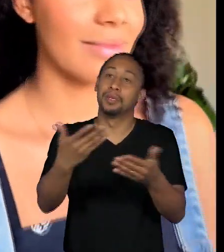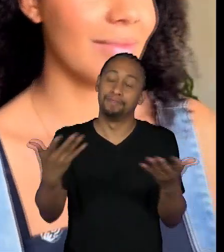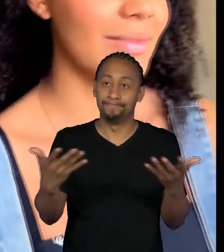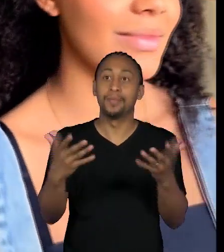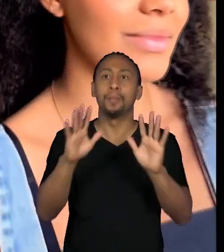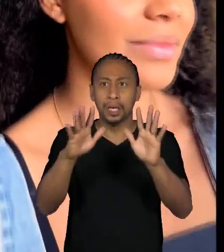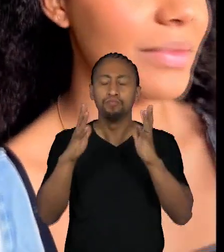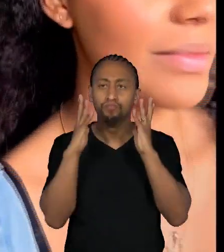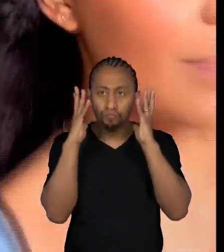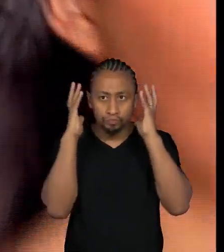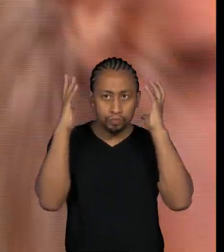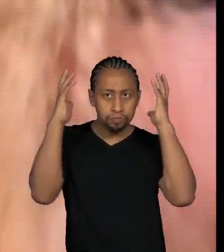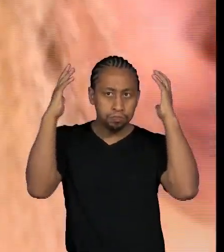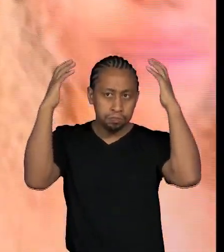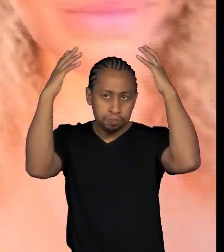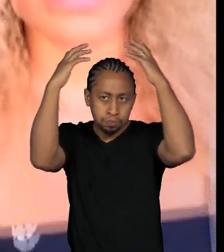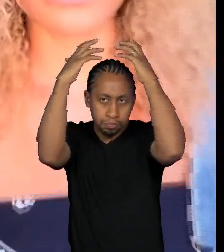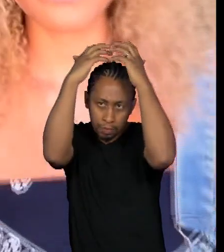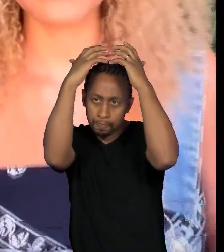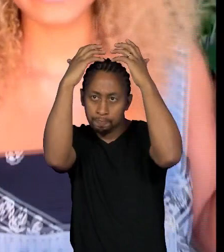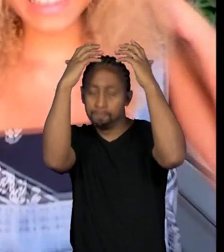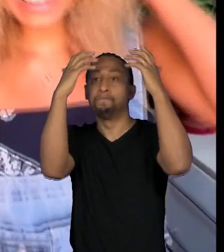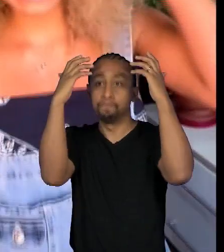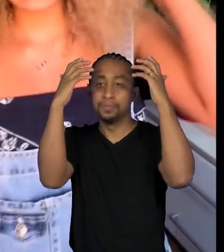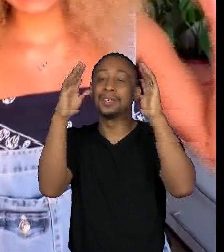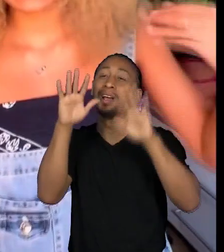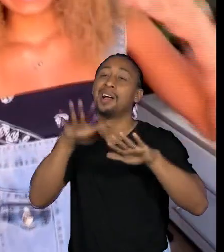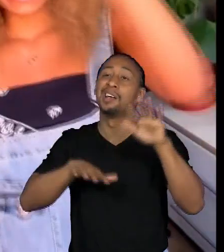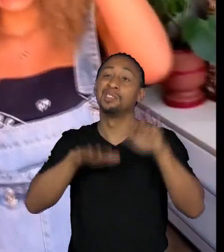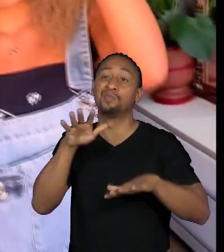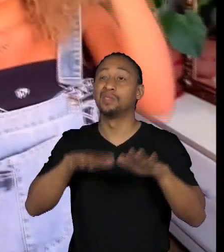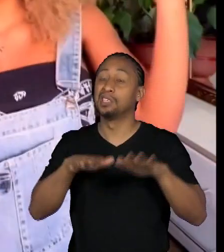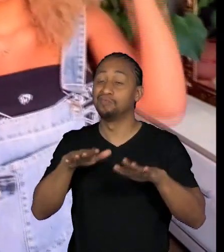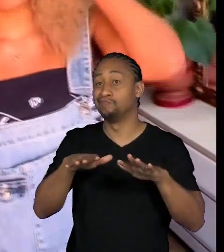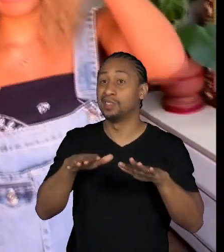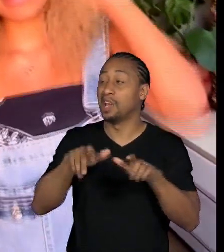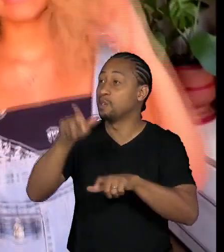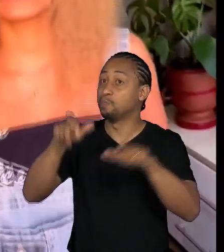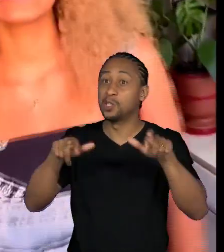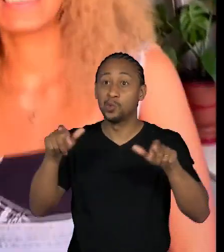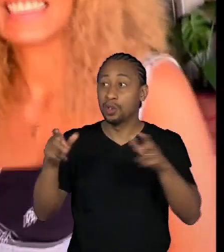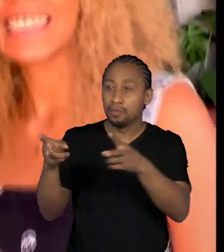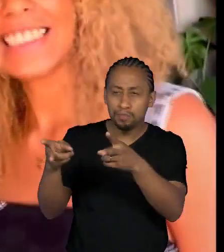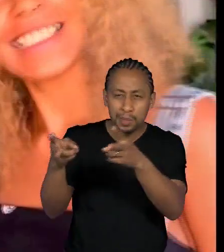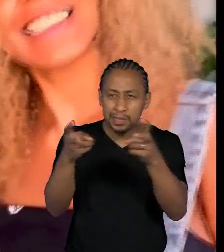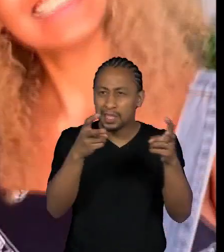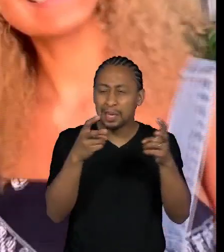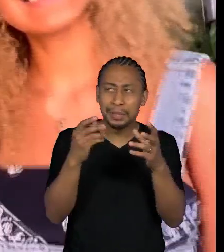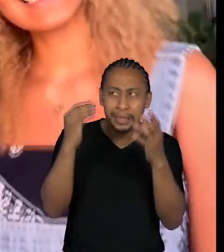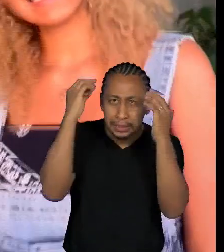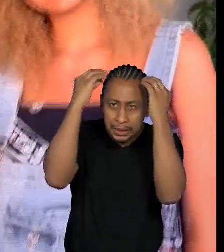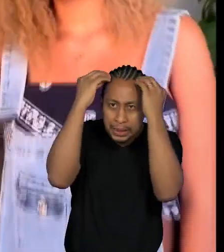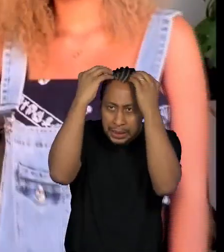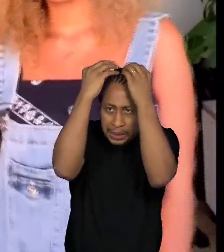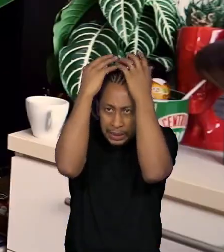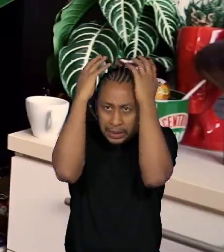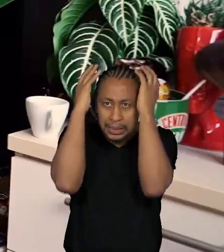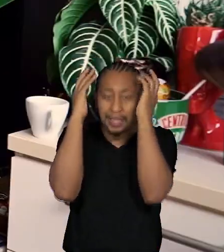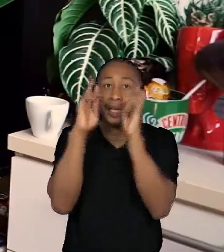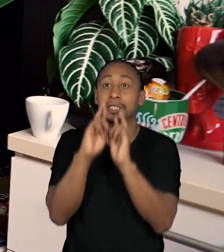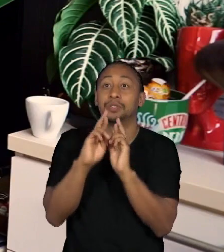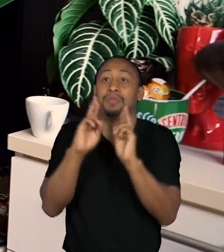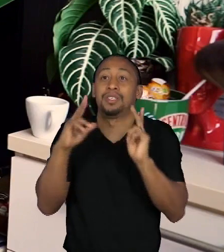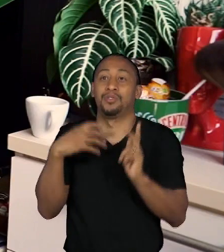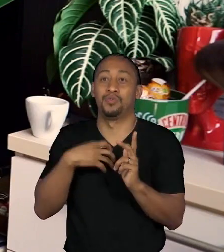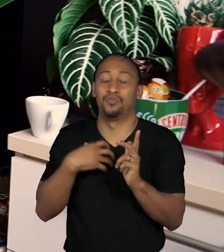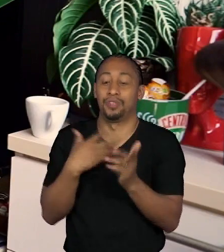que o nosso cabelo normalmente não recebe a gordura do couro cabeludo. Então, isso implica em alguns